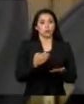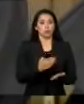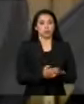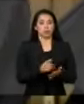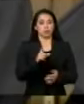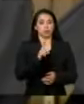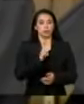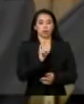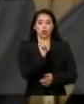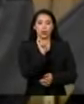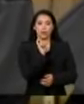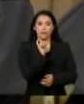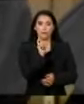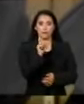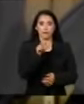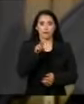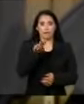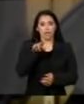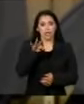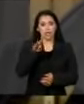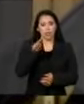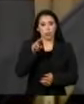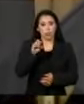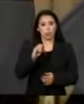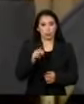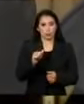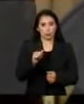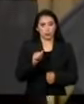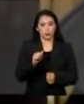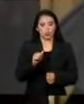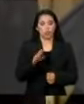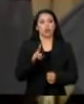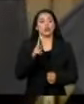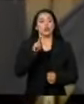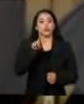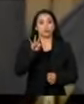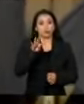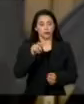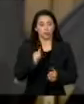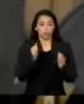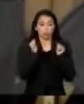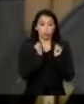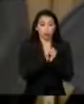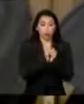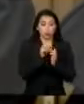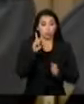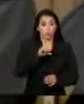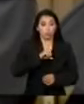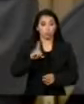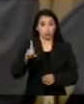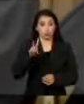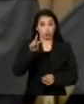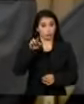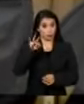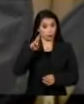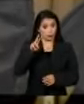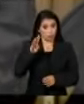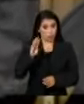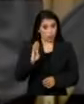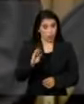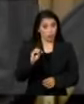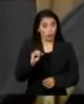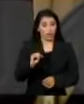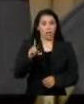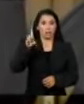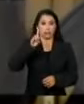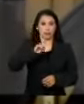Verbo. O Verbo estava com Deus e o Verbo era Deus. O Verbo se